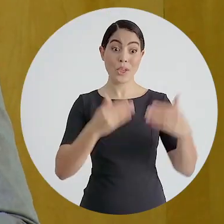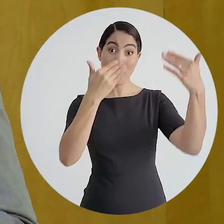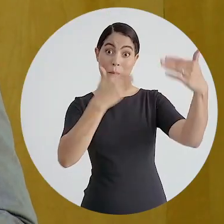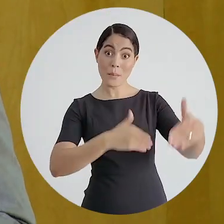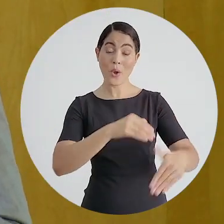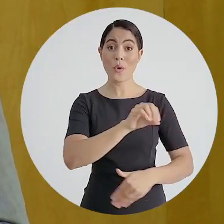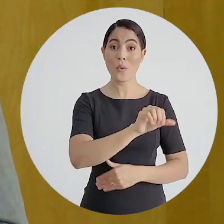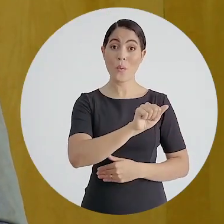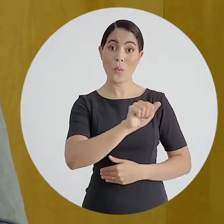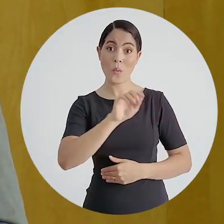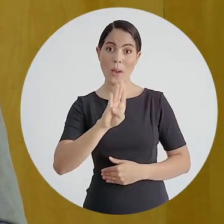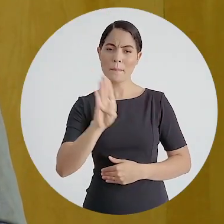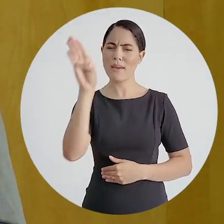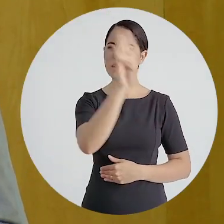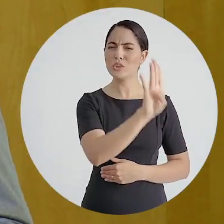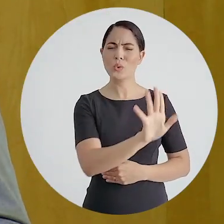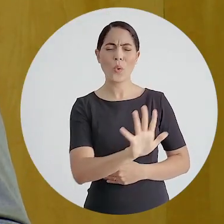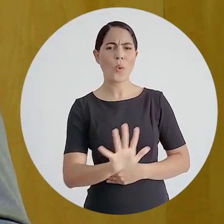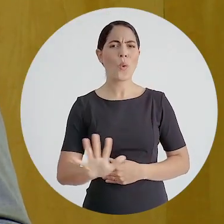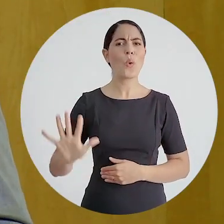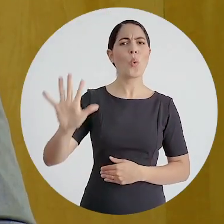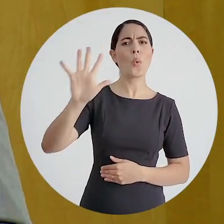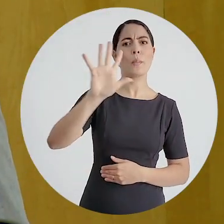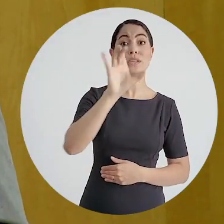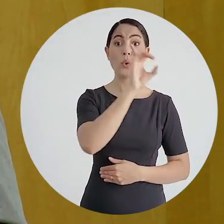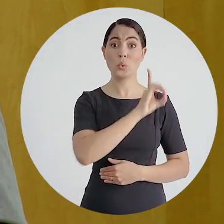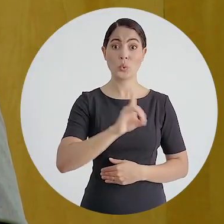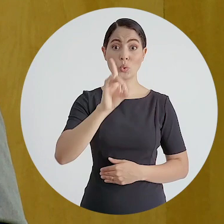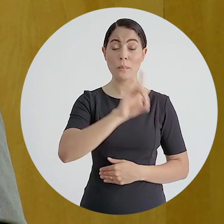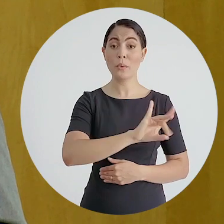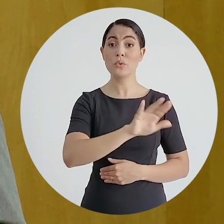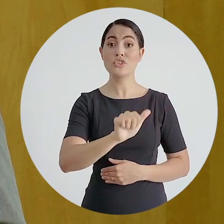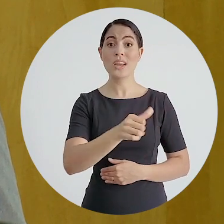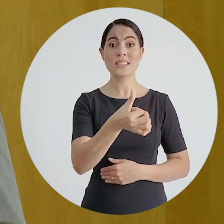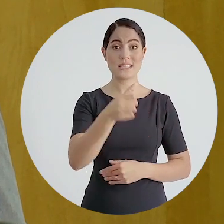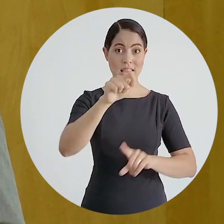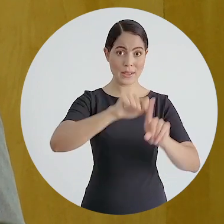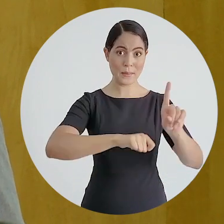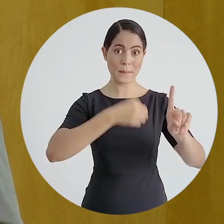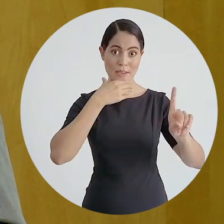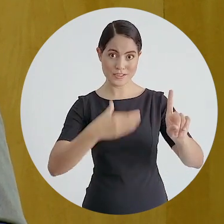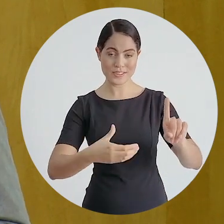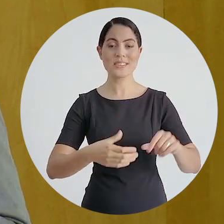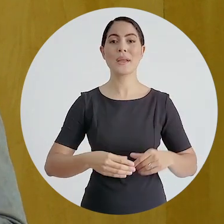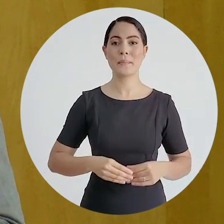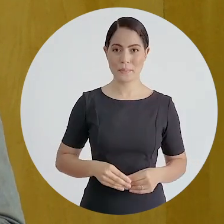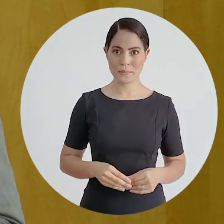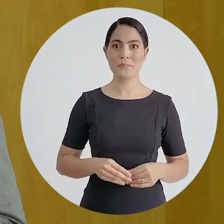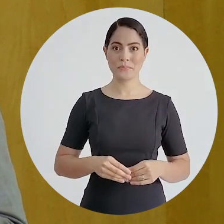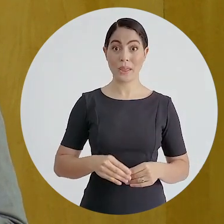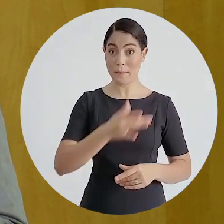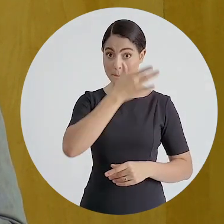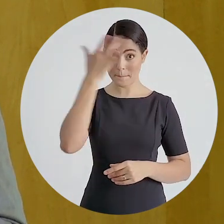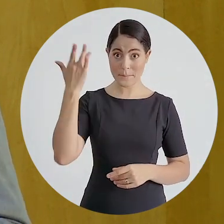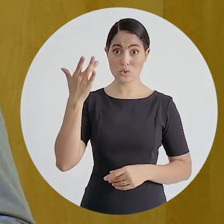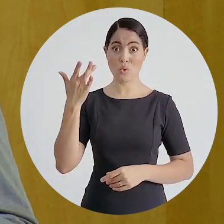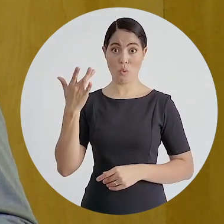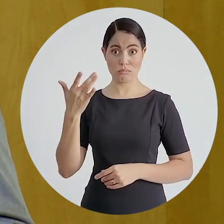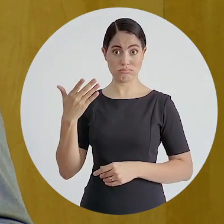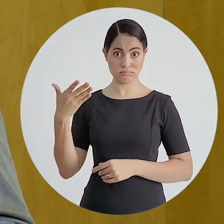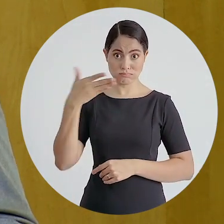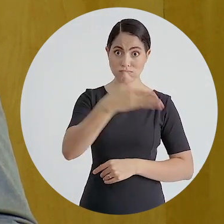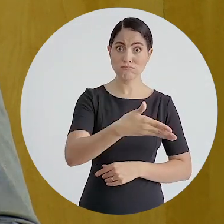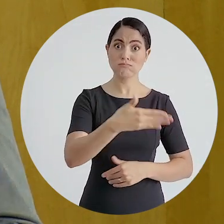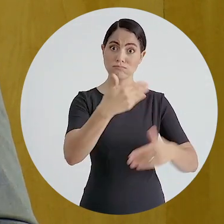O exame de ordem unificado foi aplicado no último domingo, dia 6 de dezembro. Os examinandos compareceram aos locais